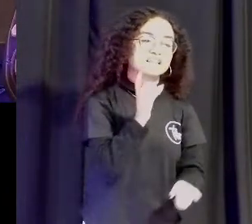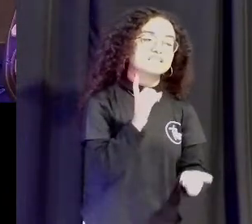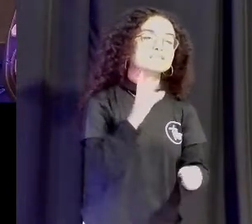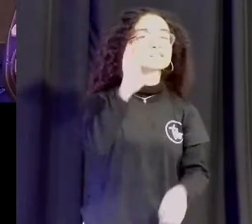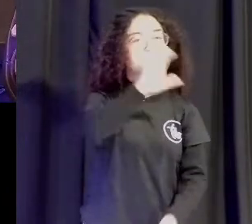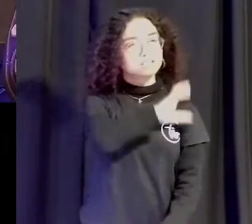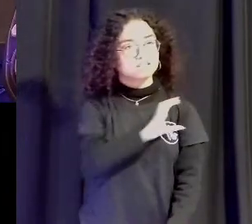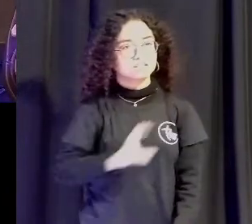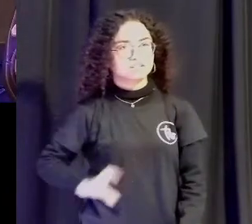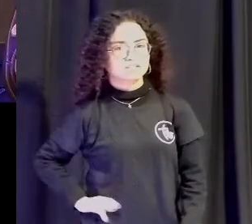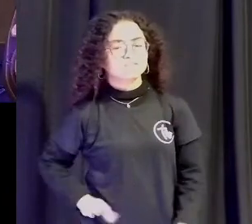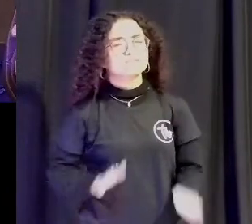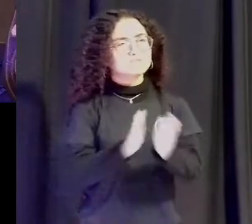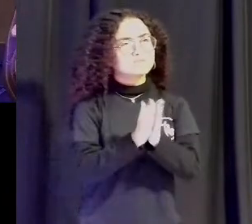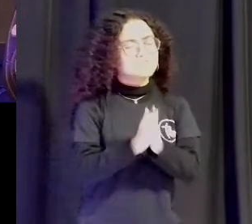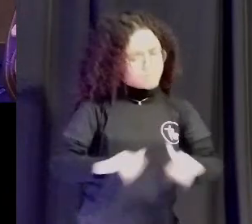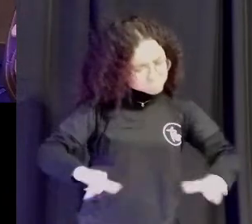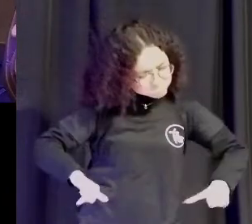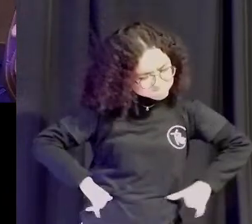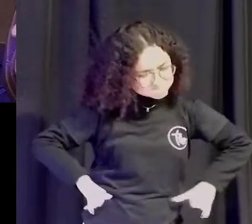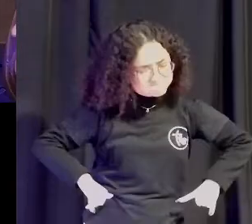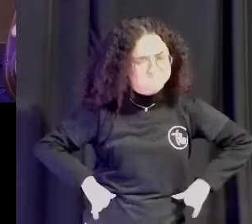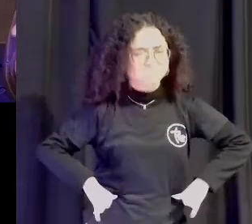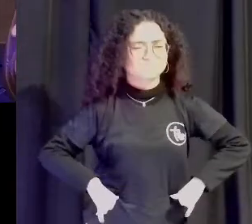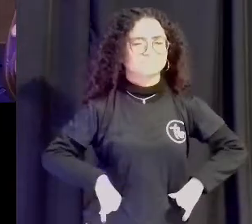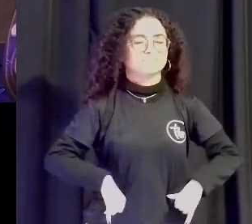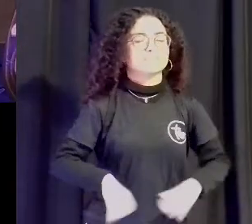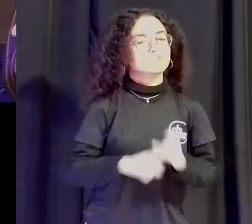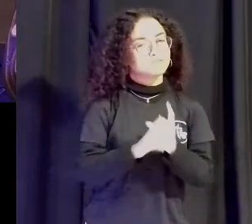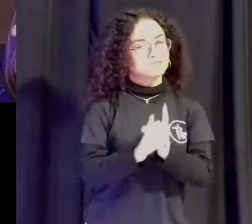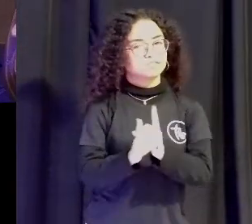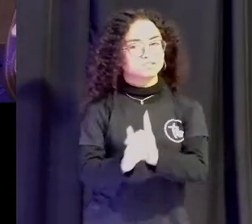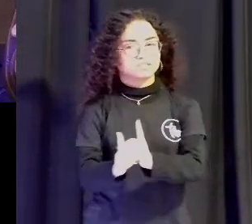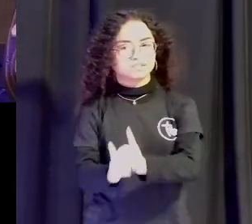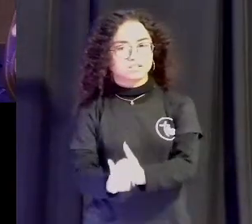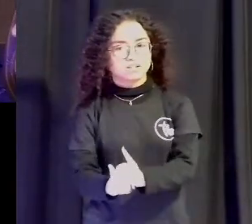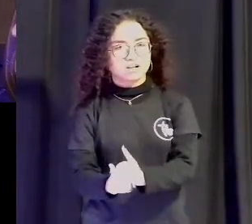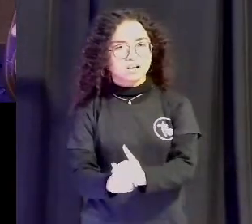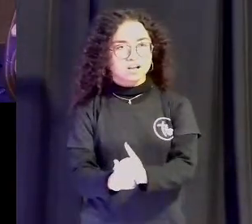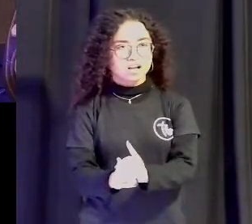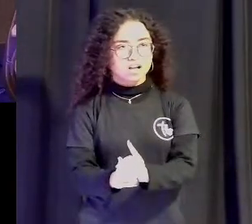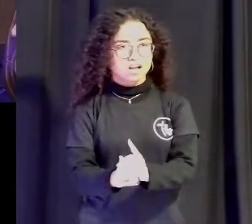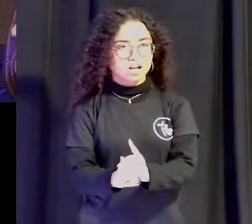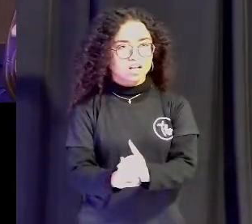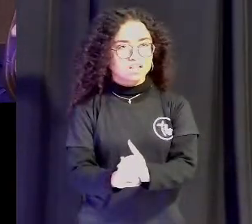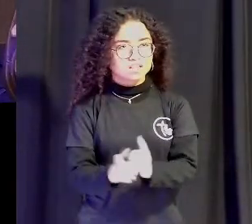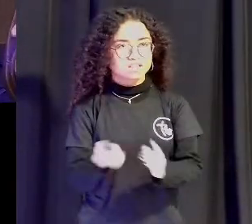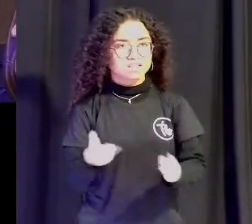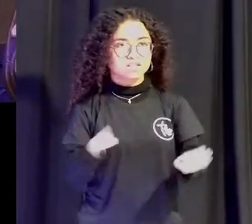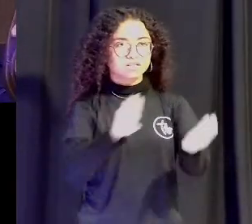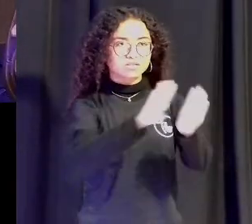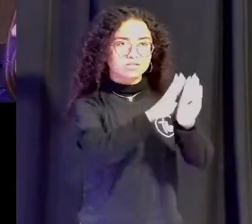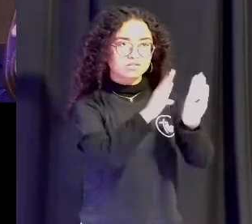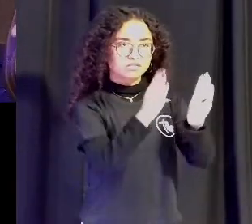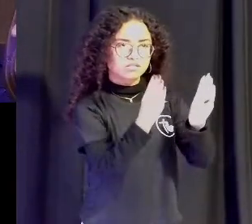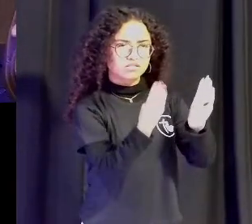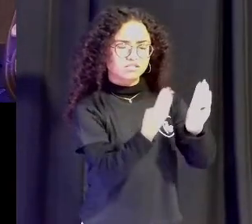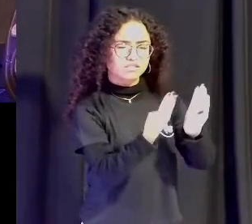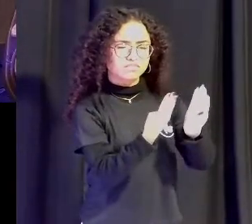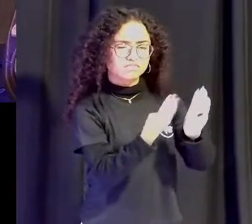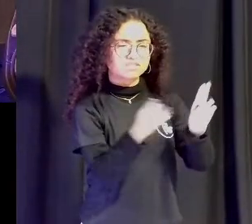que sofrem. Os discípulos não estão indo ao templo para cumprir um